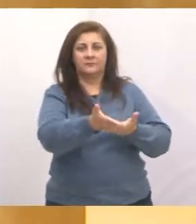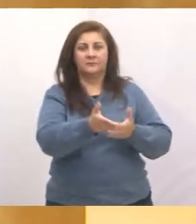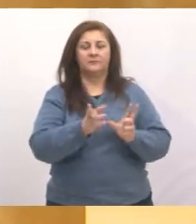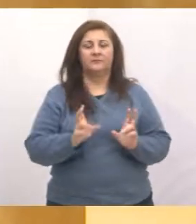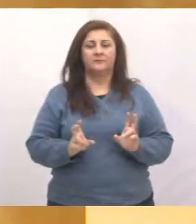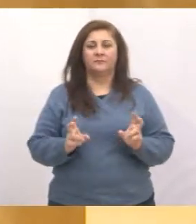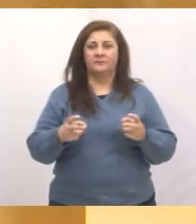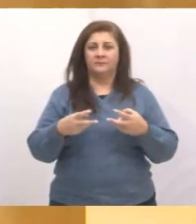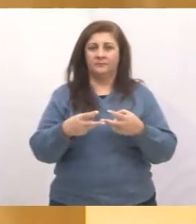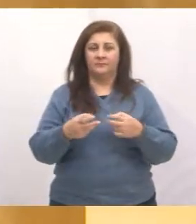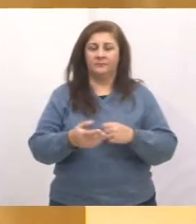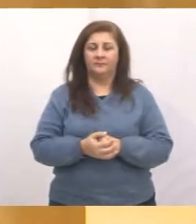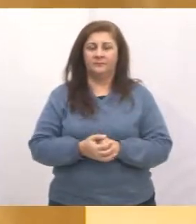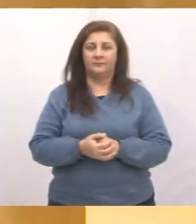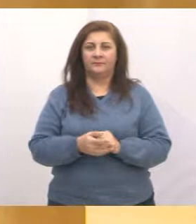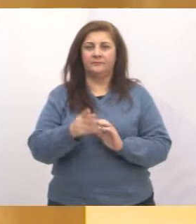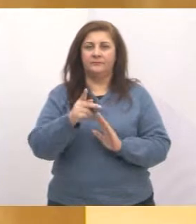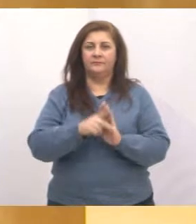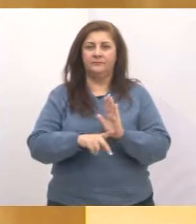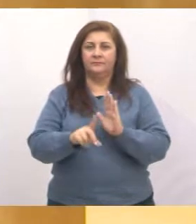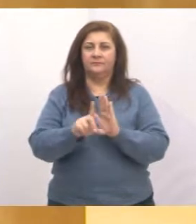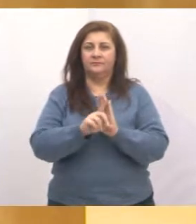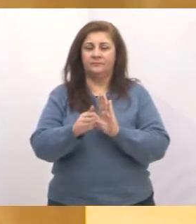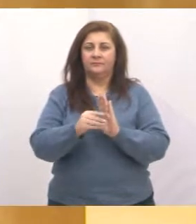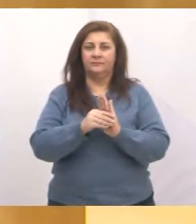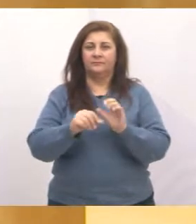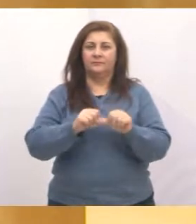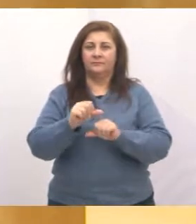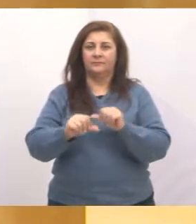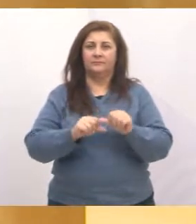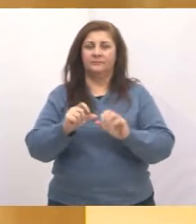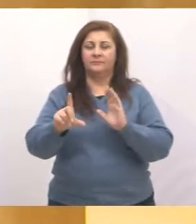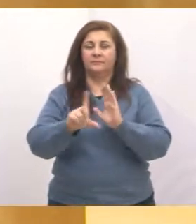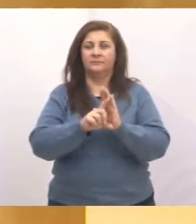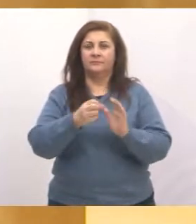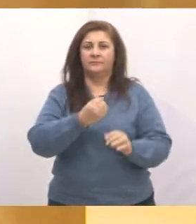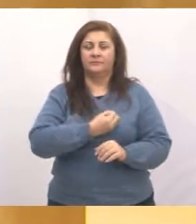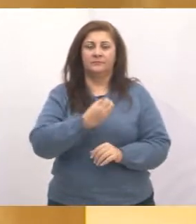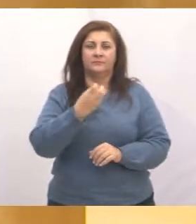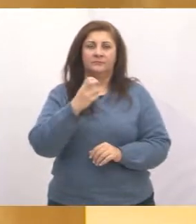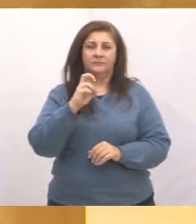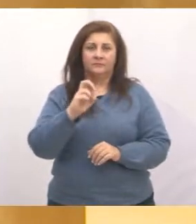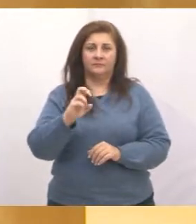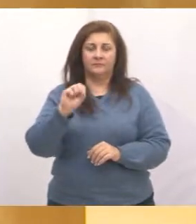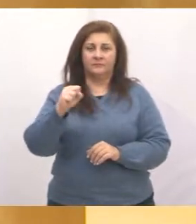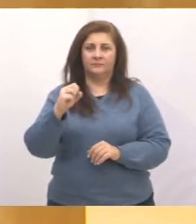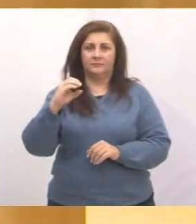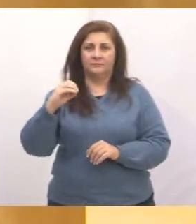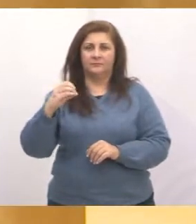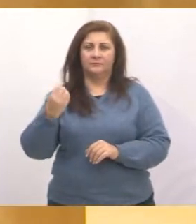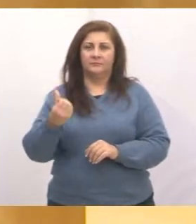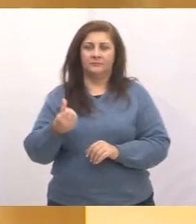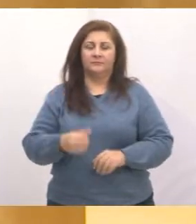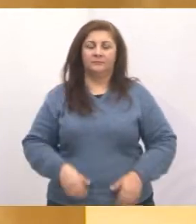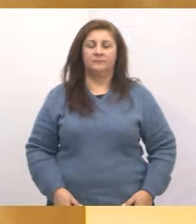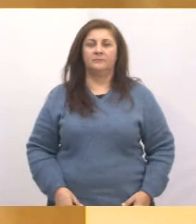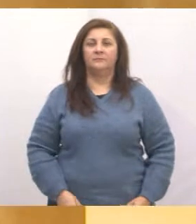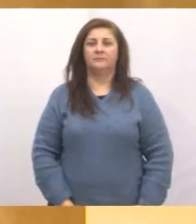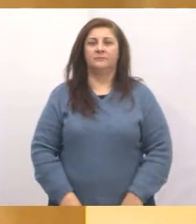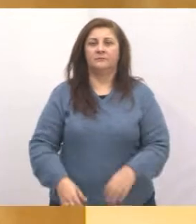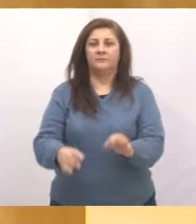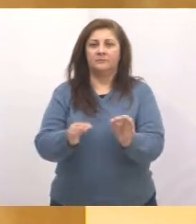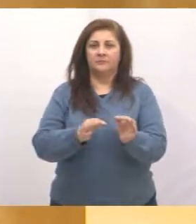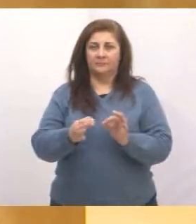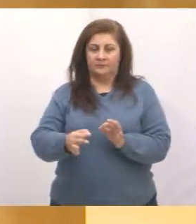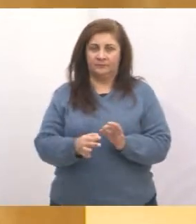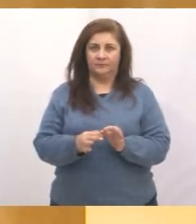Legislativa o incluso projeto de lei que altera a Lei 5.806, de 3 de dezembro de 2013, que institui o Serviço